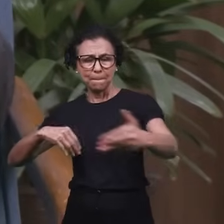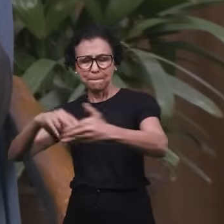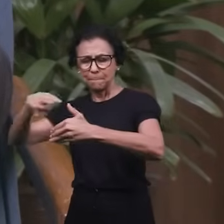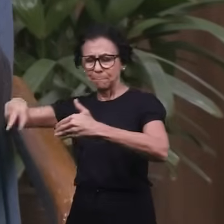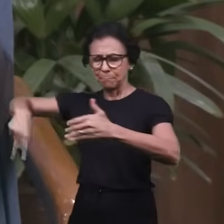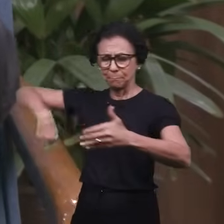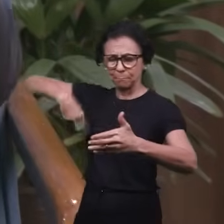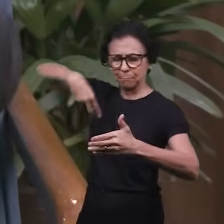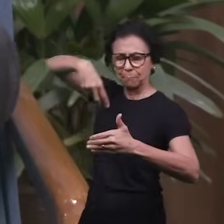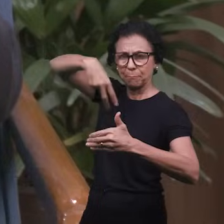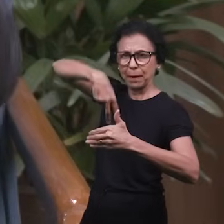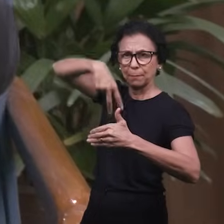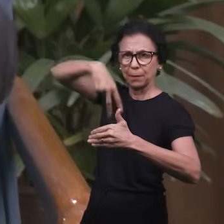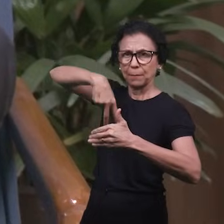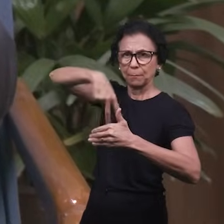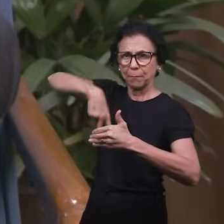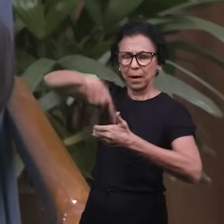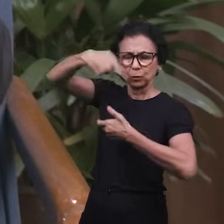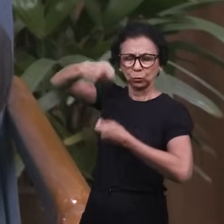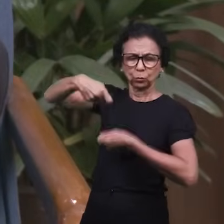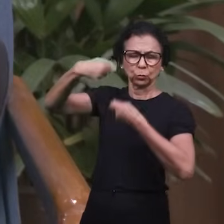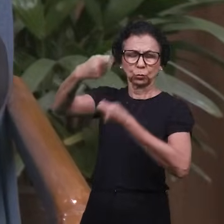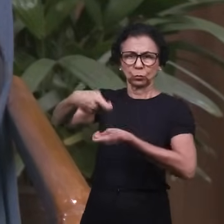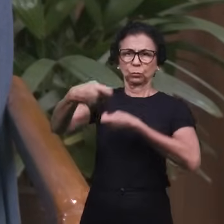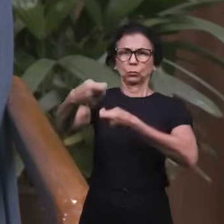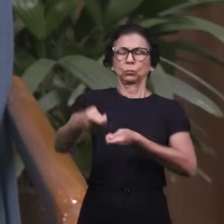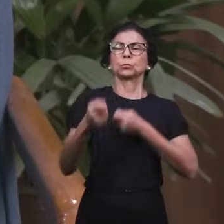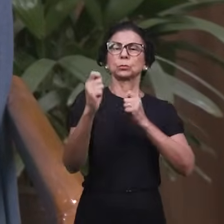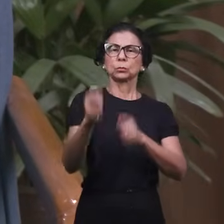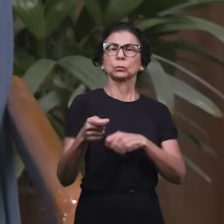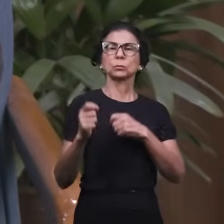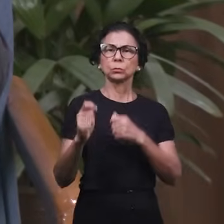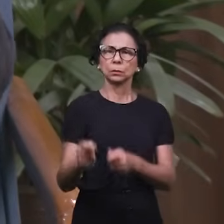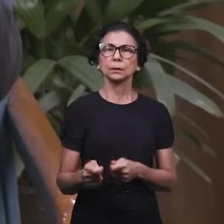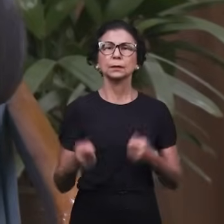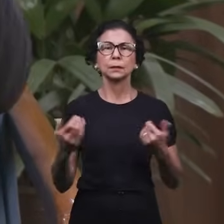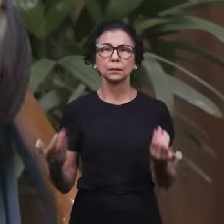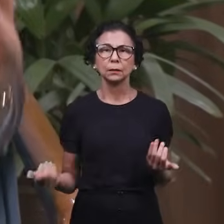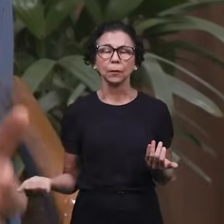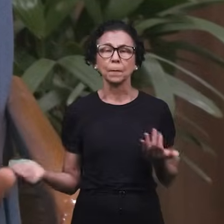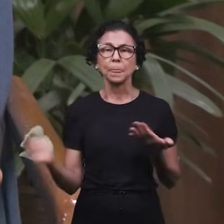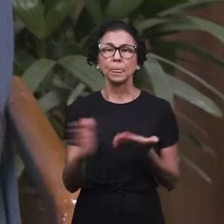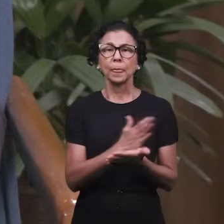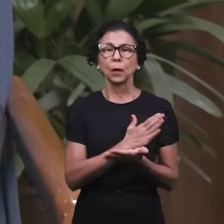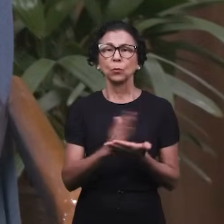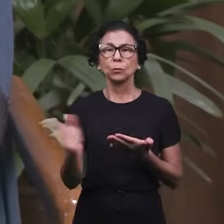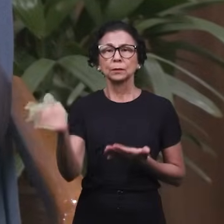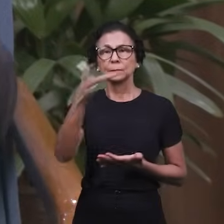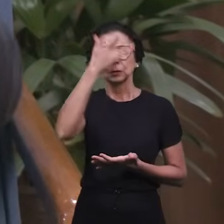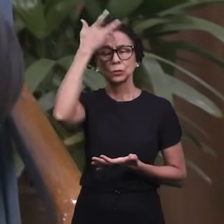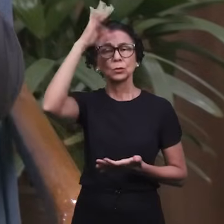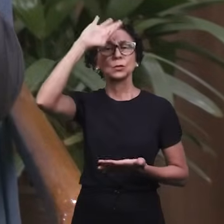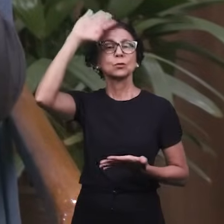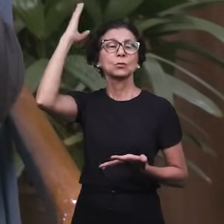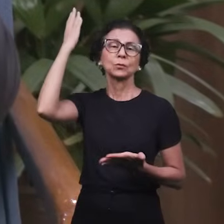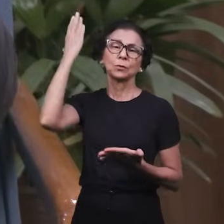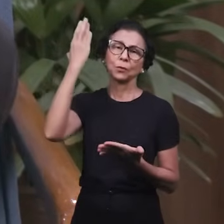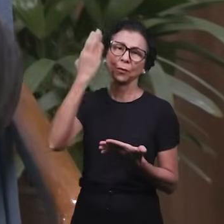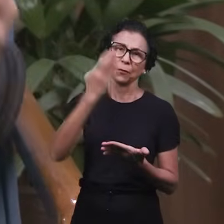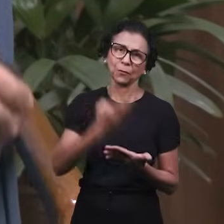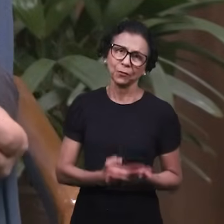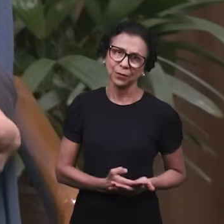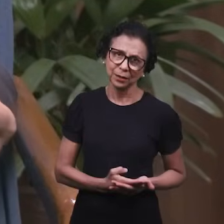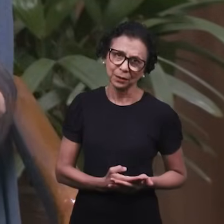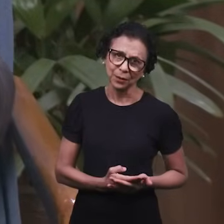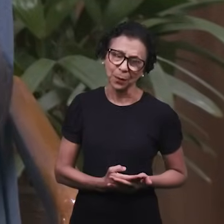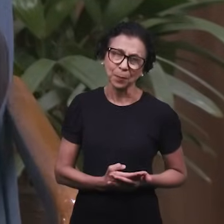cavalo fosse, né, melhor para o enfrentamento. O que quer dizer o seguinte: uns confiam nos recursos, por melhores